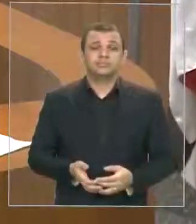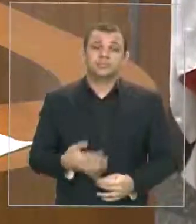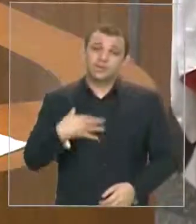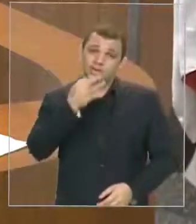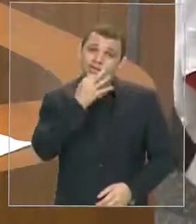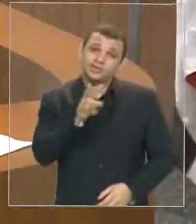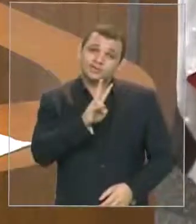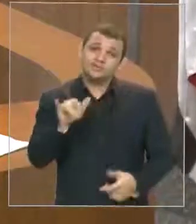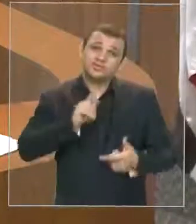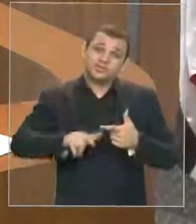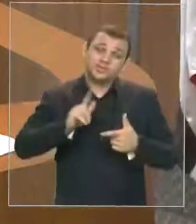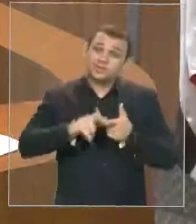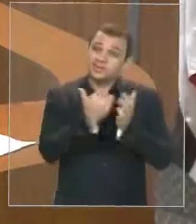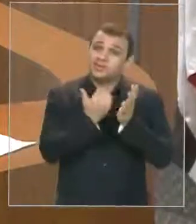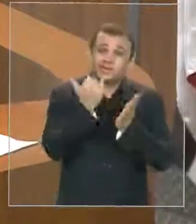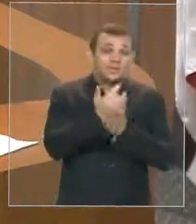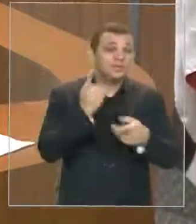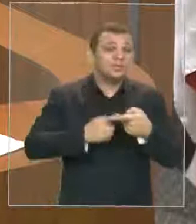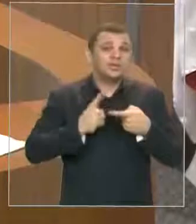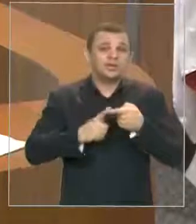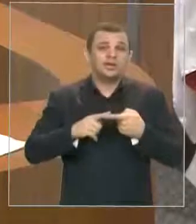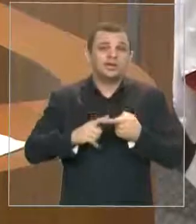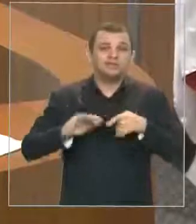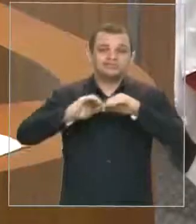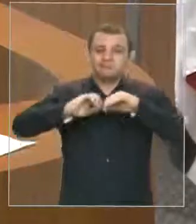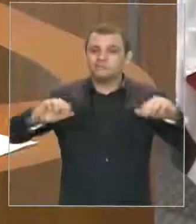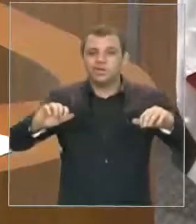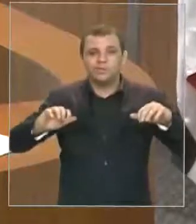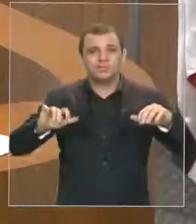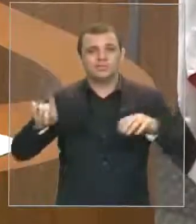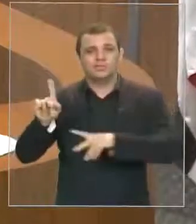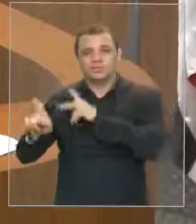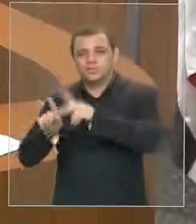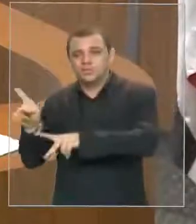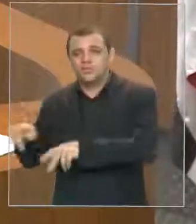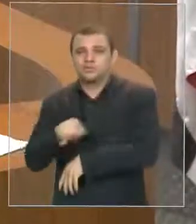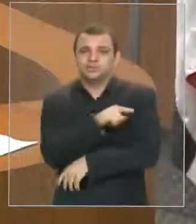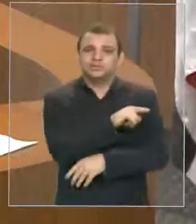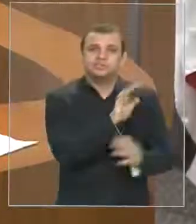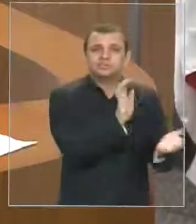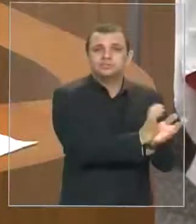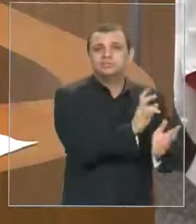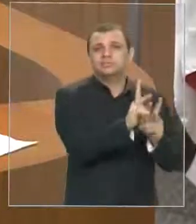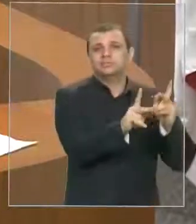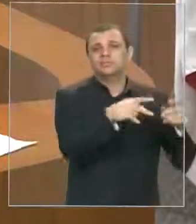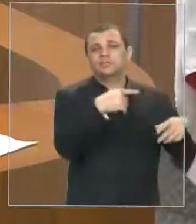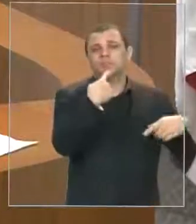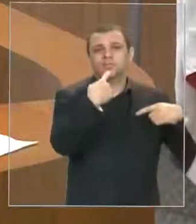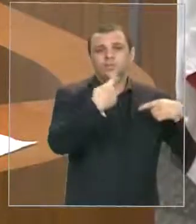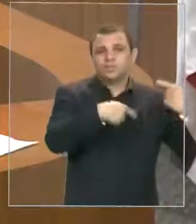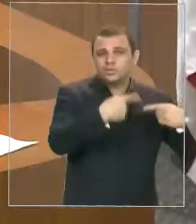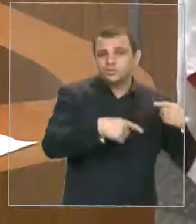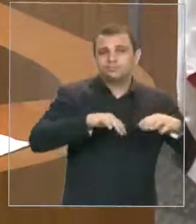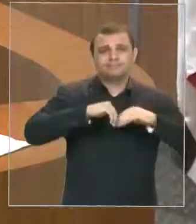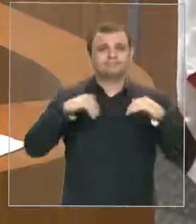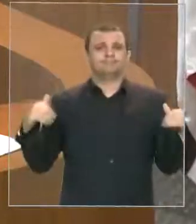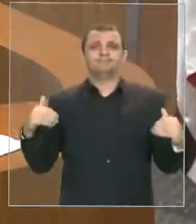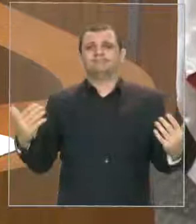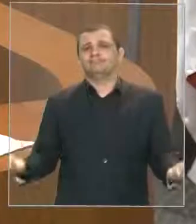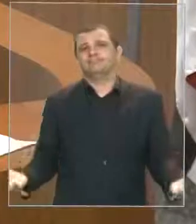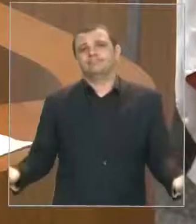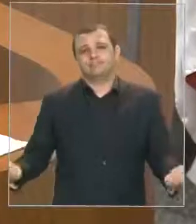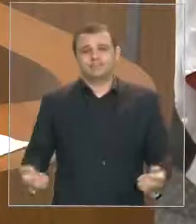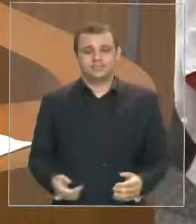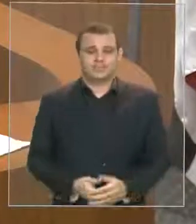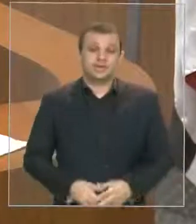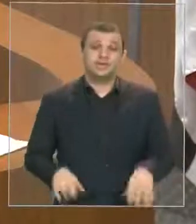quer evitar, que é o distanciamento da classe política com a população. E, para finalizar, ainda em relação à lista fechada,